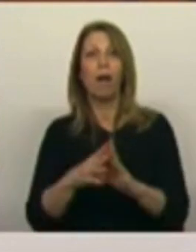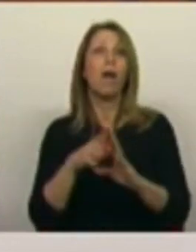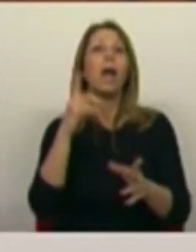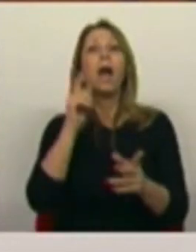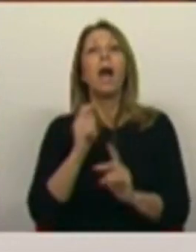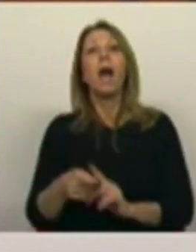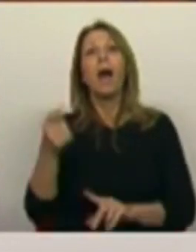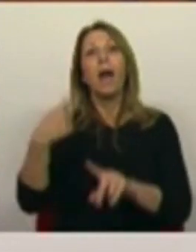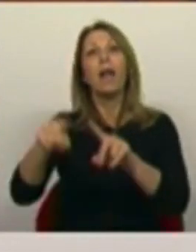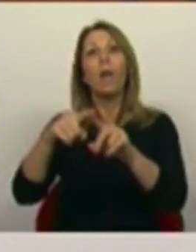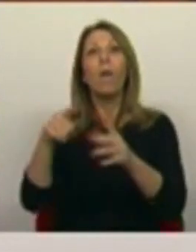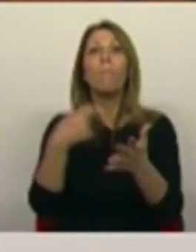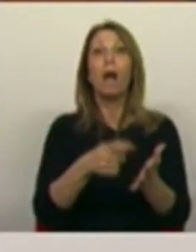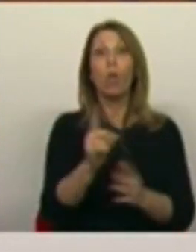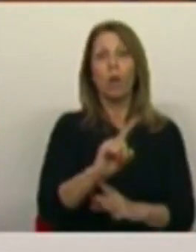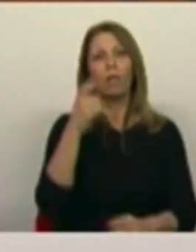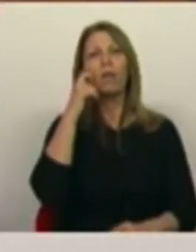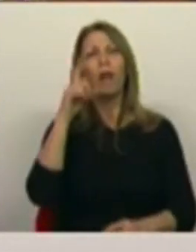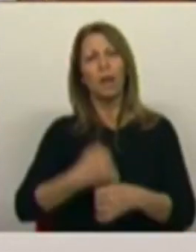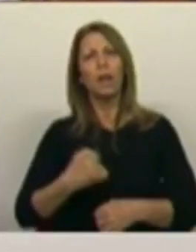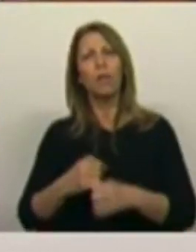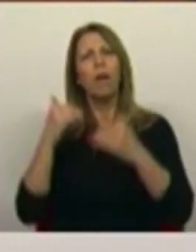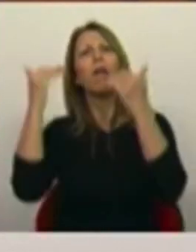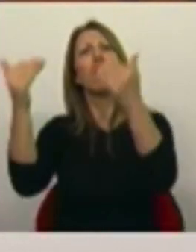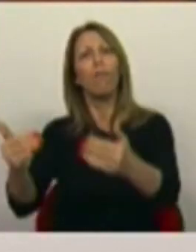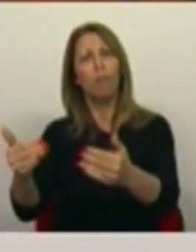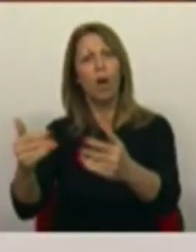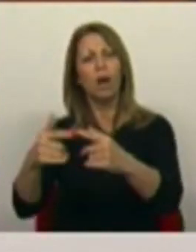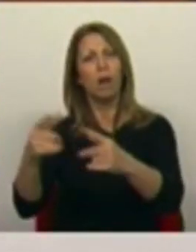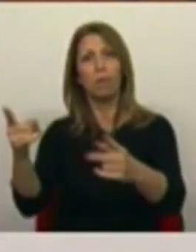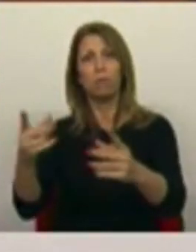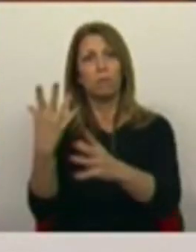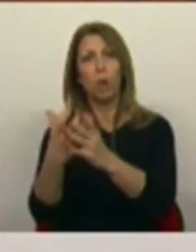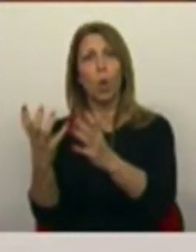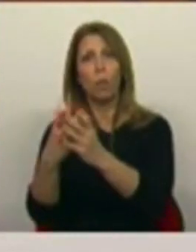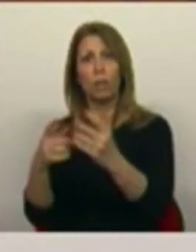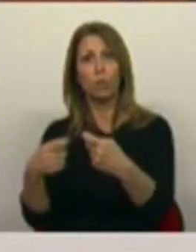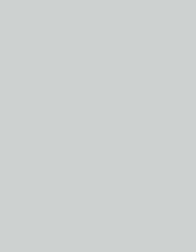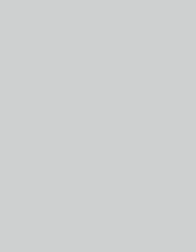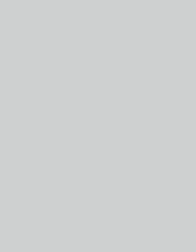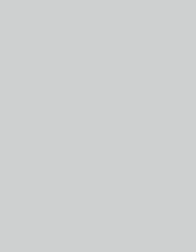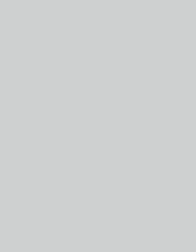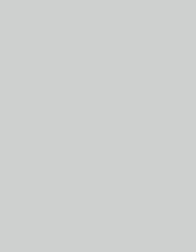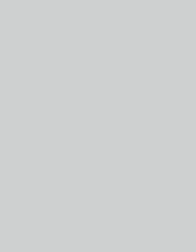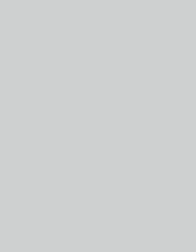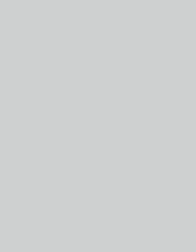poderem deduzir as despesas de habitação fora da União Europeia, é mesmo só uma palavra que é vergonha, Sr. Ministro.